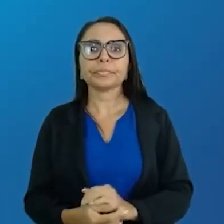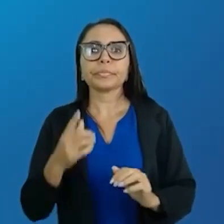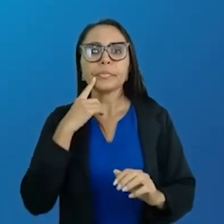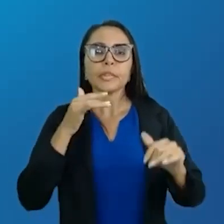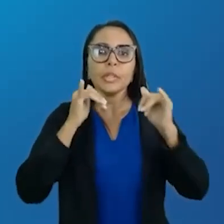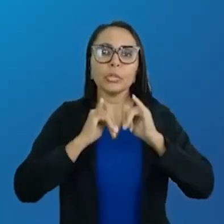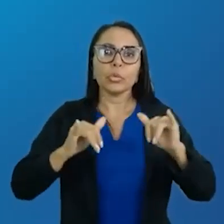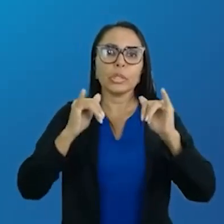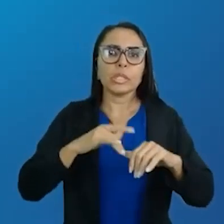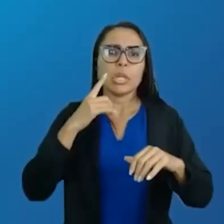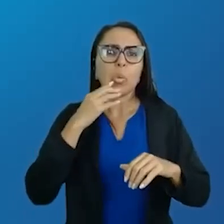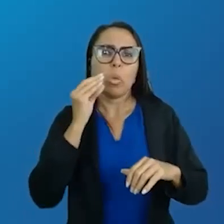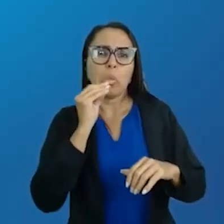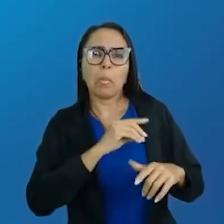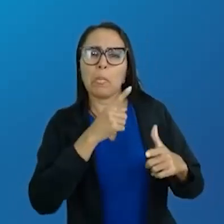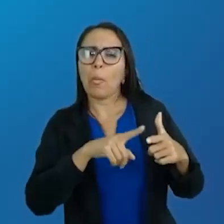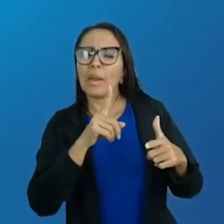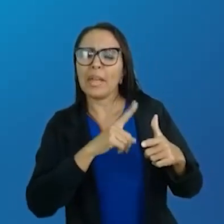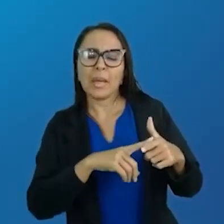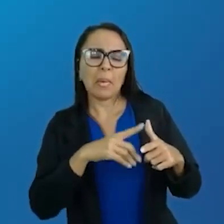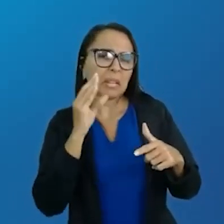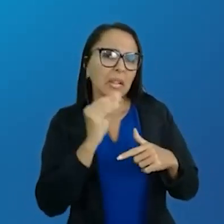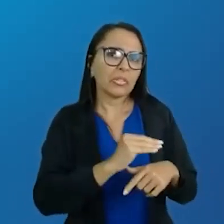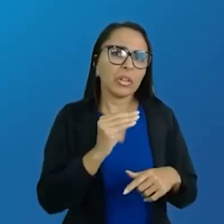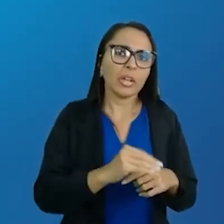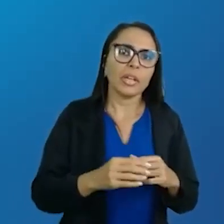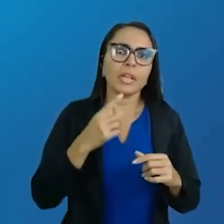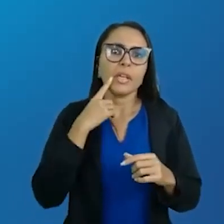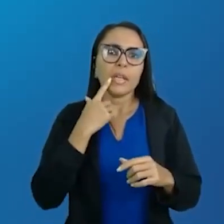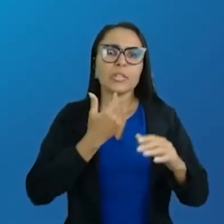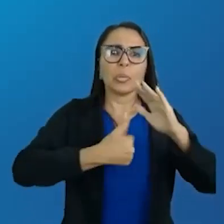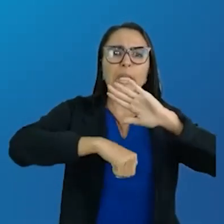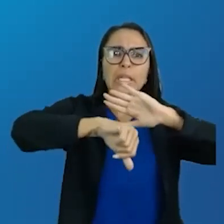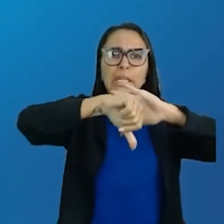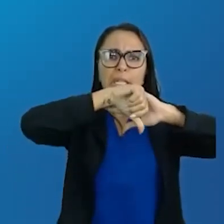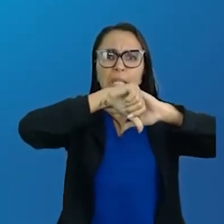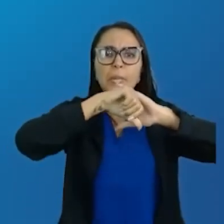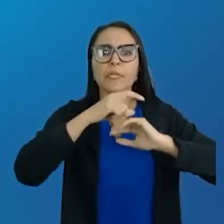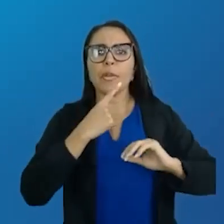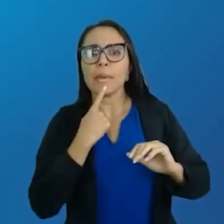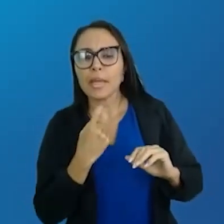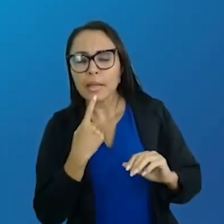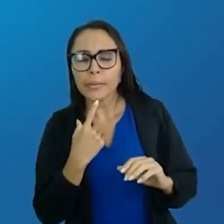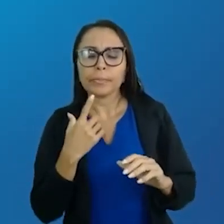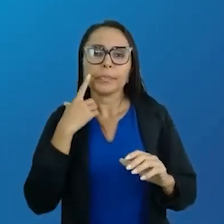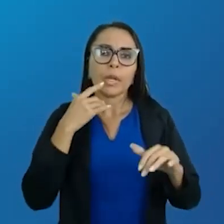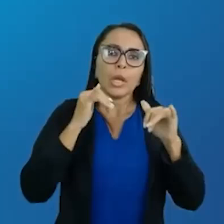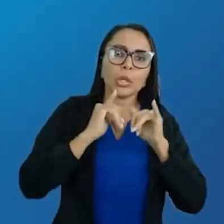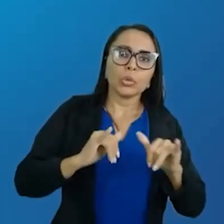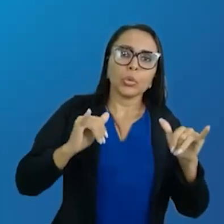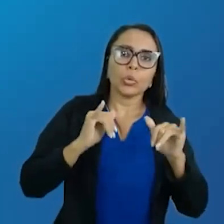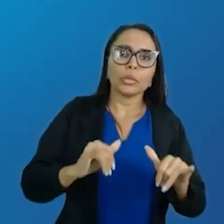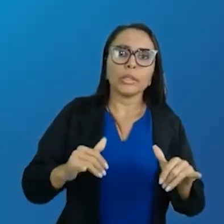sobre tragédias, sobre algo mais sério, estão em vermelho, sobre crimes, etc., estão em vermelho. Notícias sobre algo,